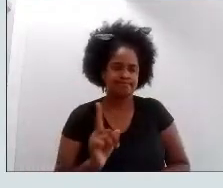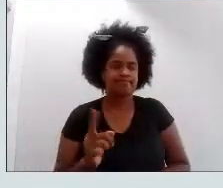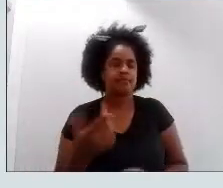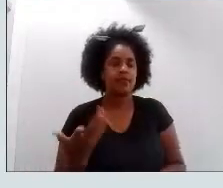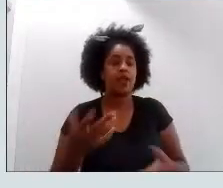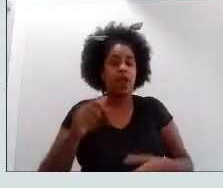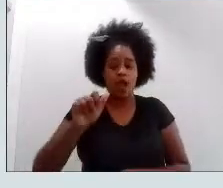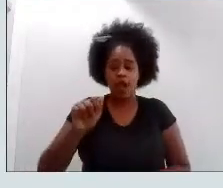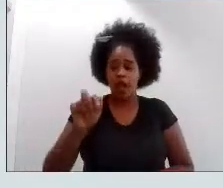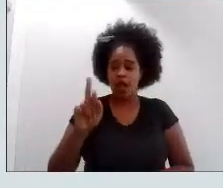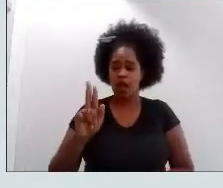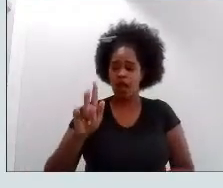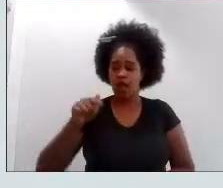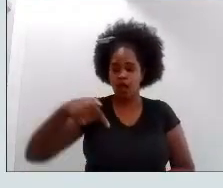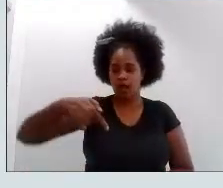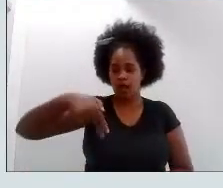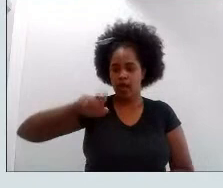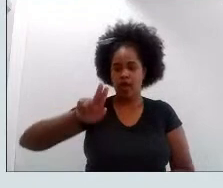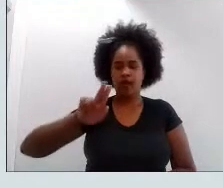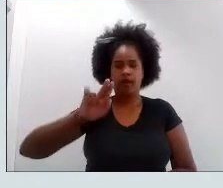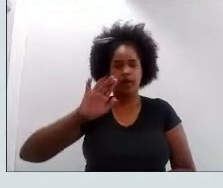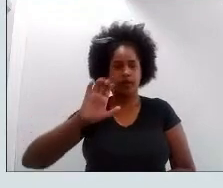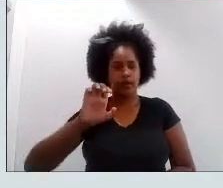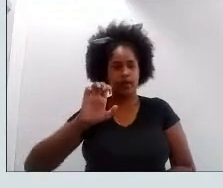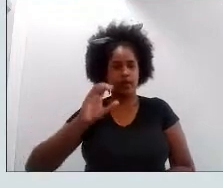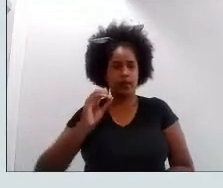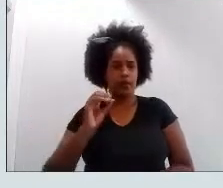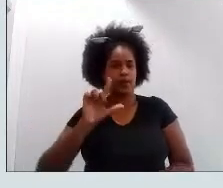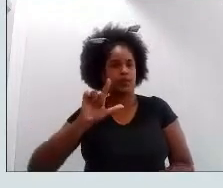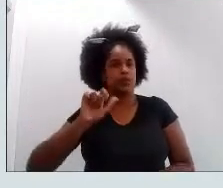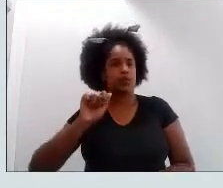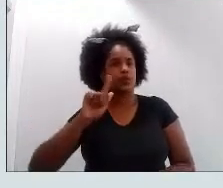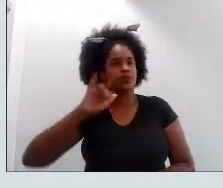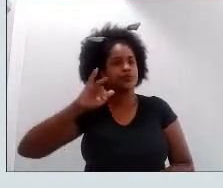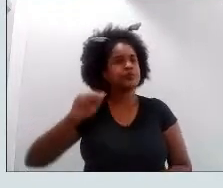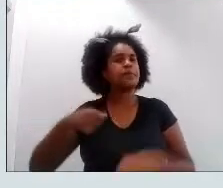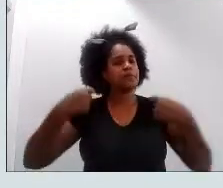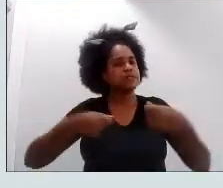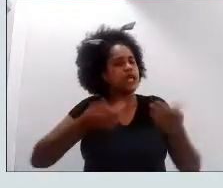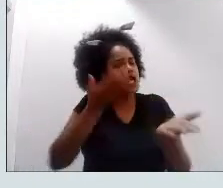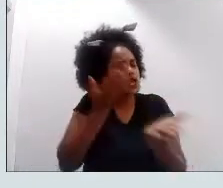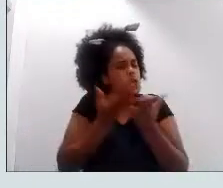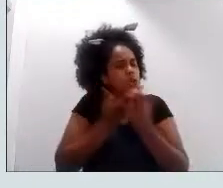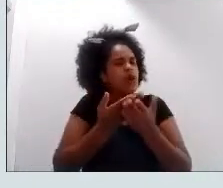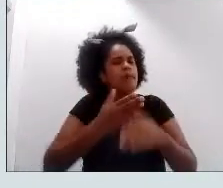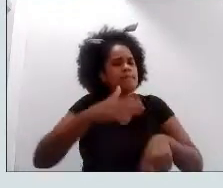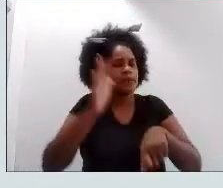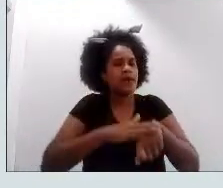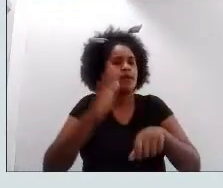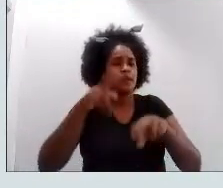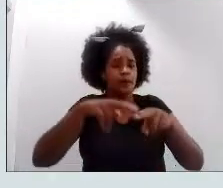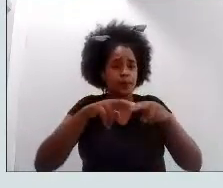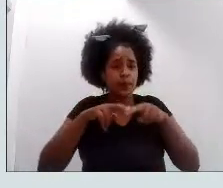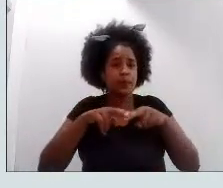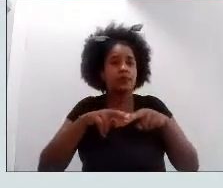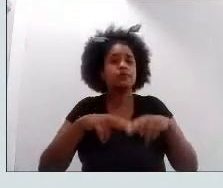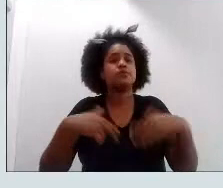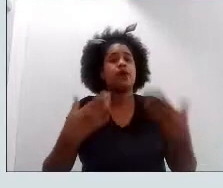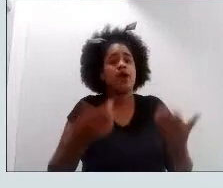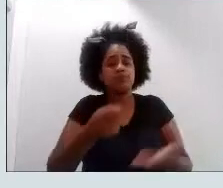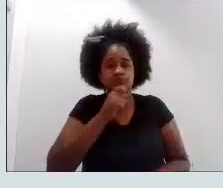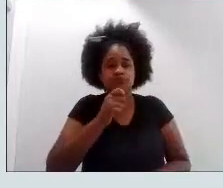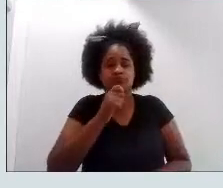Tampouco podemos esperar respostas seguras da linguística, pois estamos longe de esgotar as tarefas